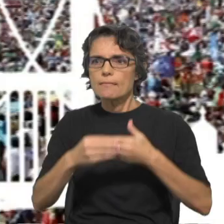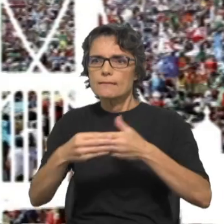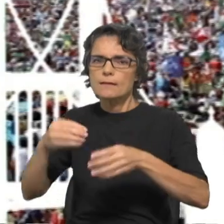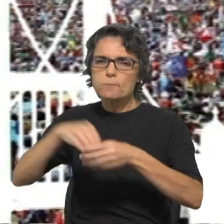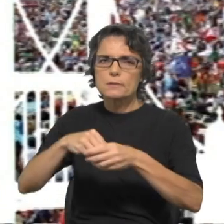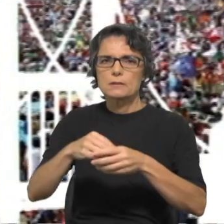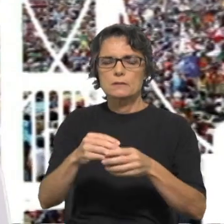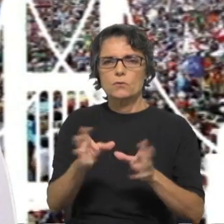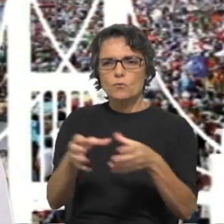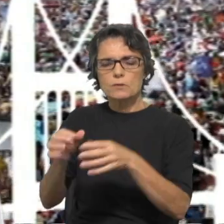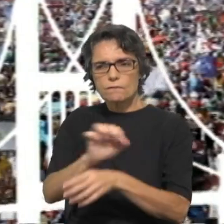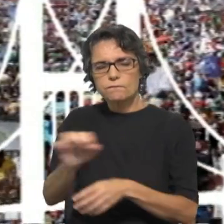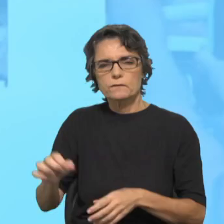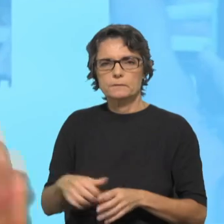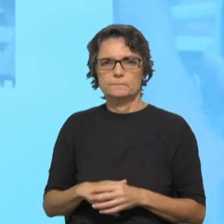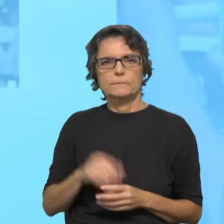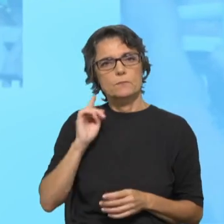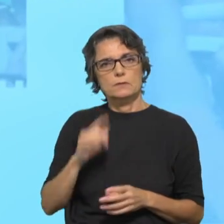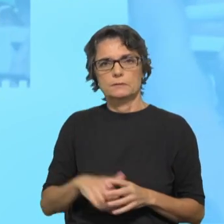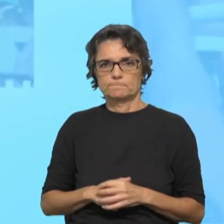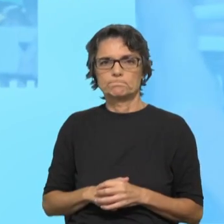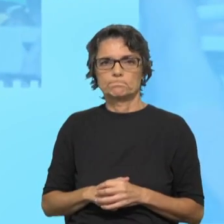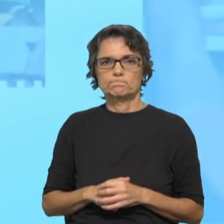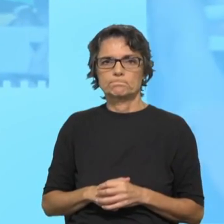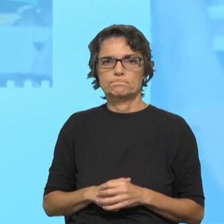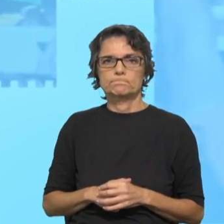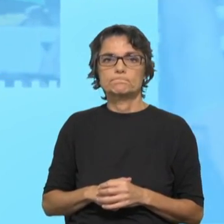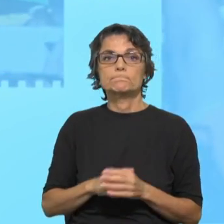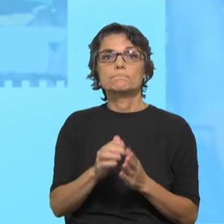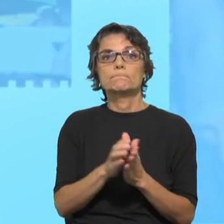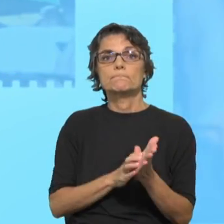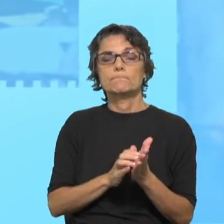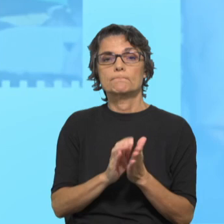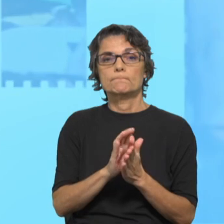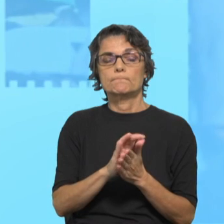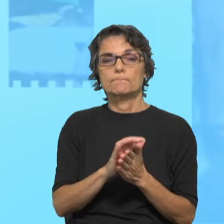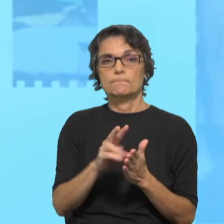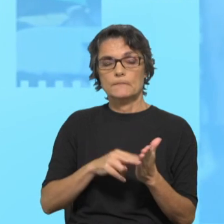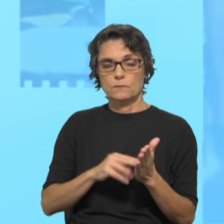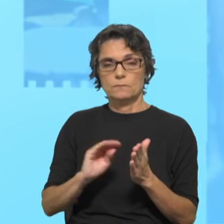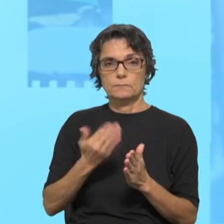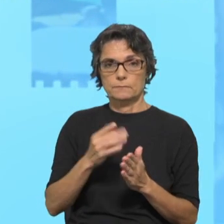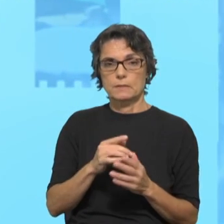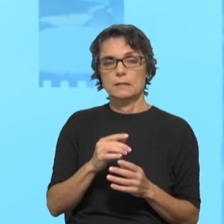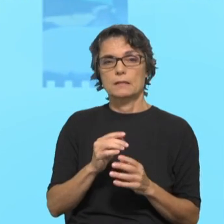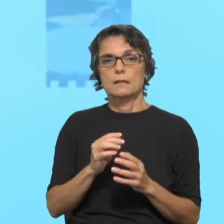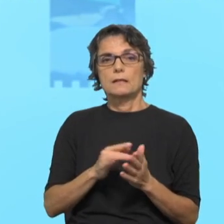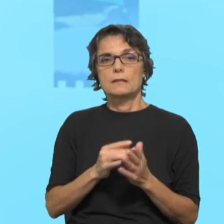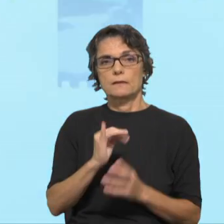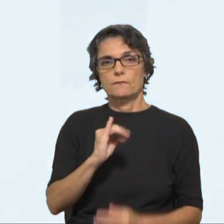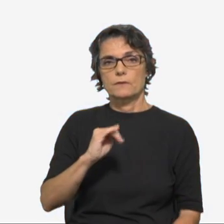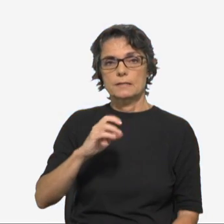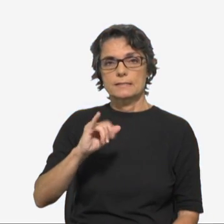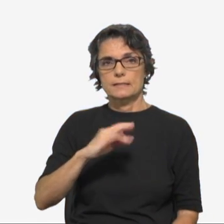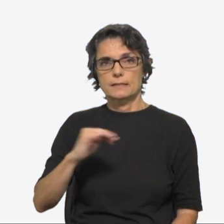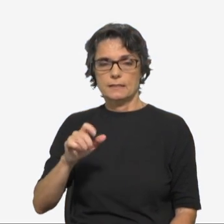suas próprias comunidades. Passamos à primeira leitura, se permitem, do livro de Isaías. Apresentei as costas àqueles que me